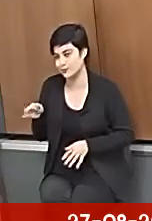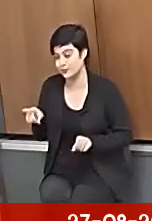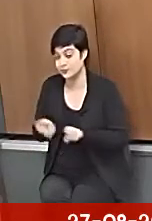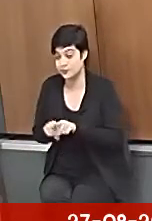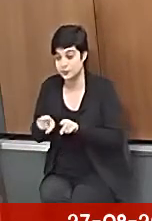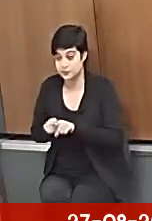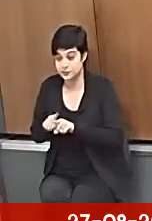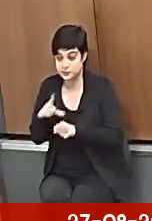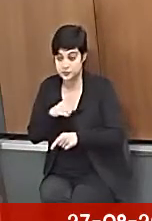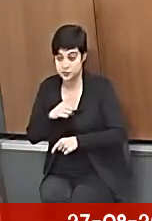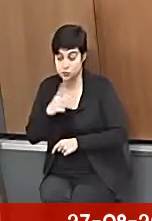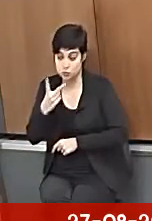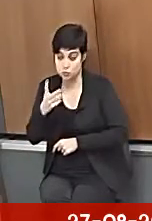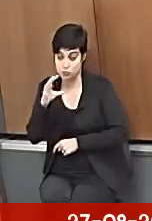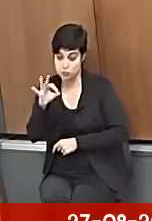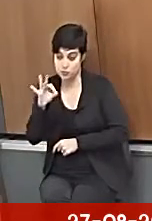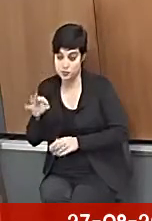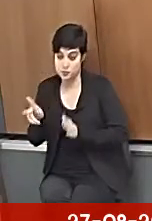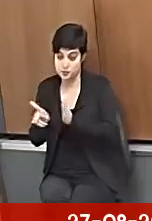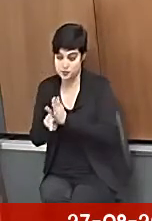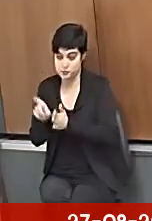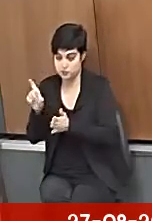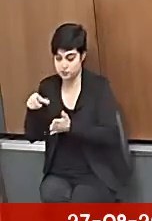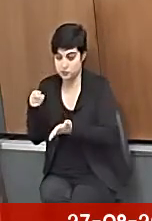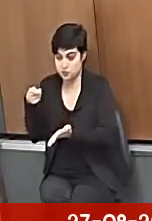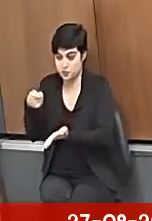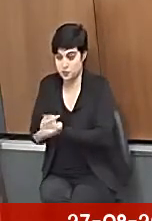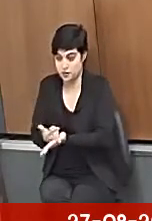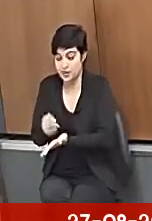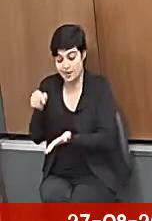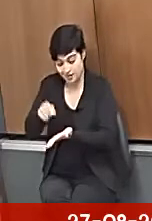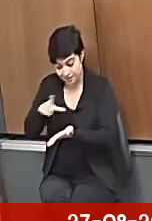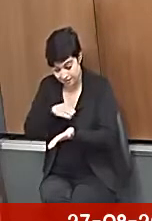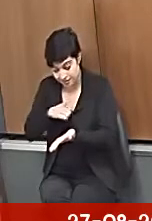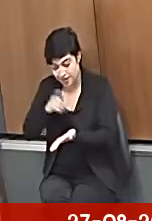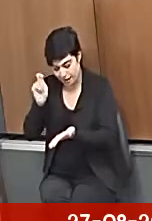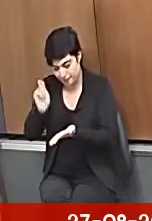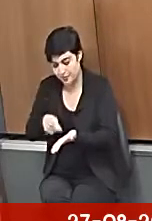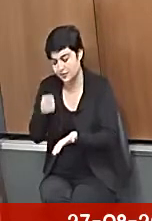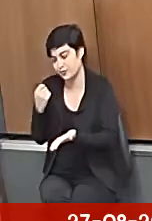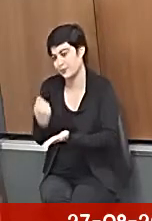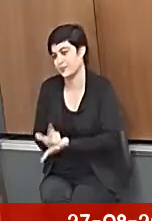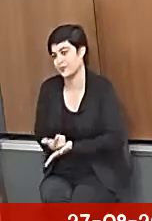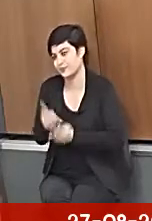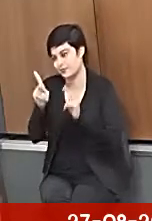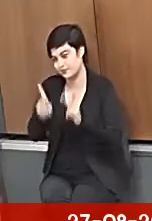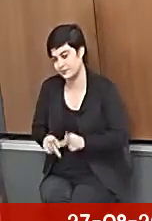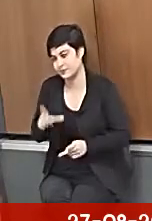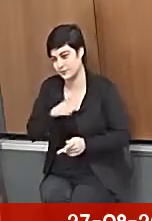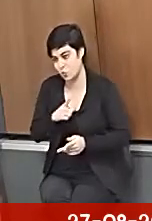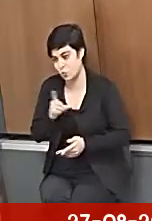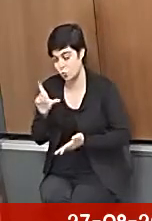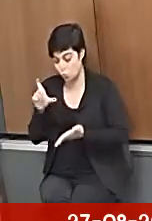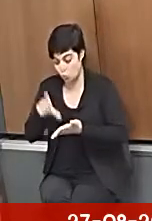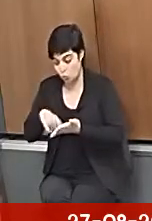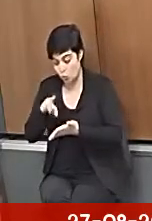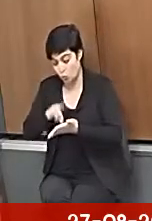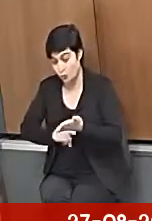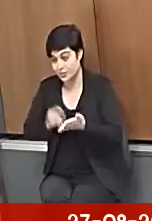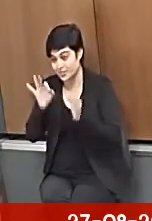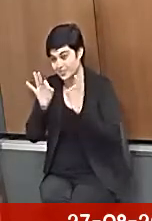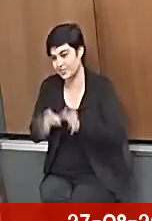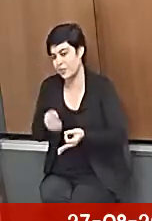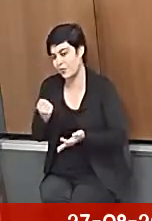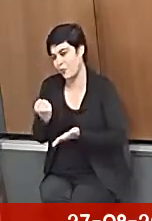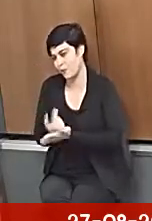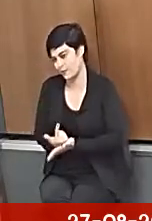cento de ingresso que você poderia estar chegando na bilheteria aqueles ingresso estivesse disponível pra quem tem uma documentação pra tá comprando o